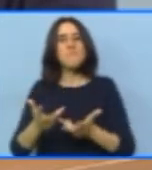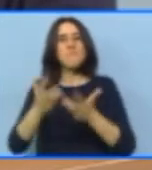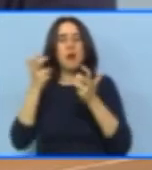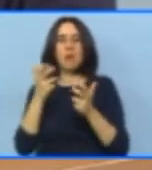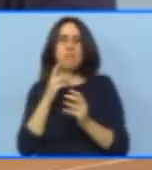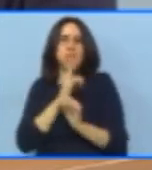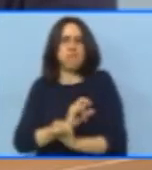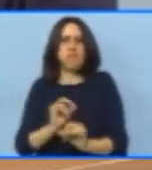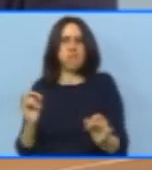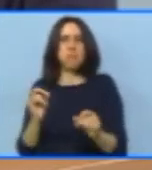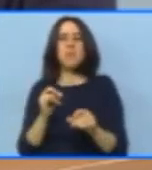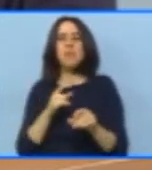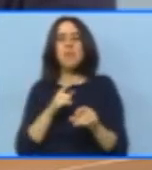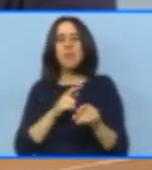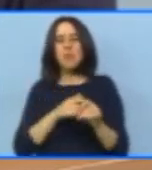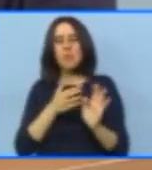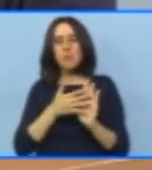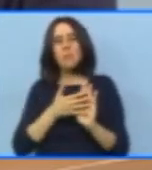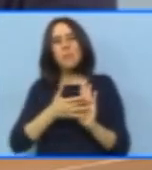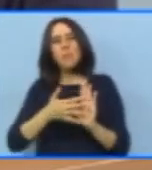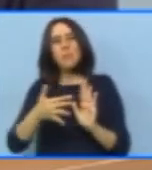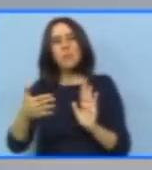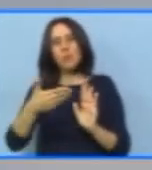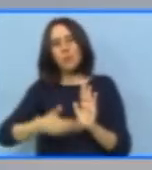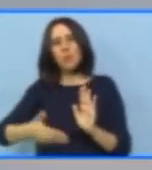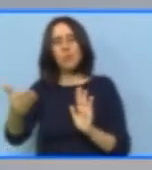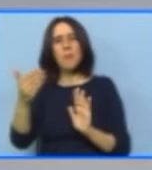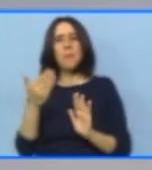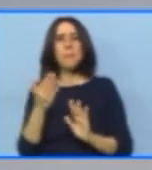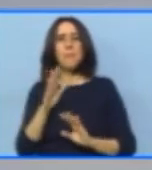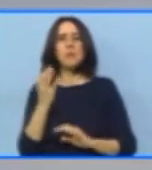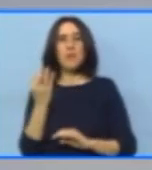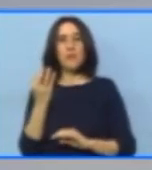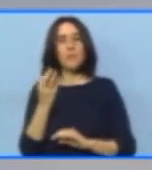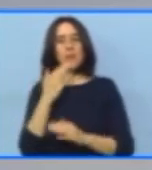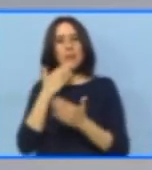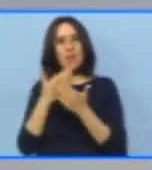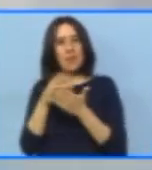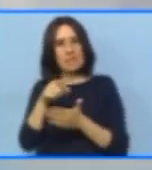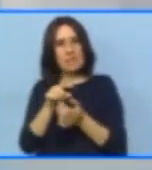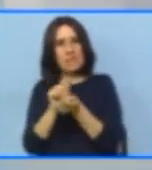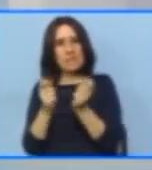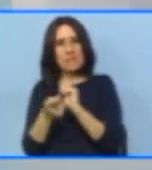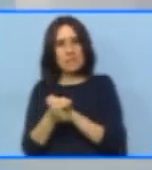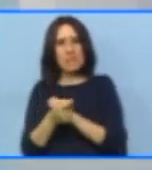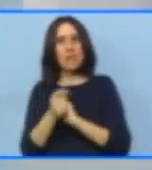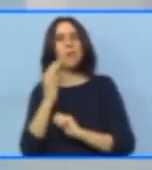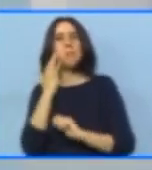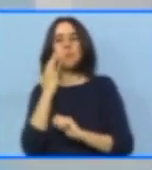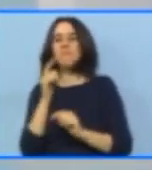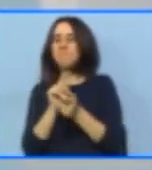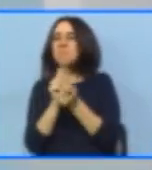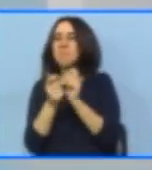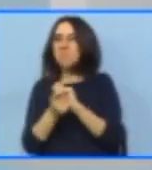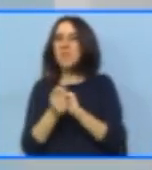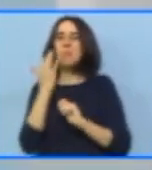no espaço, no tempo que terá à sua frente, mas obviamente este movimento é um movimento que mais tarde ou